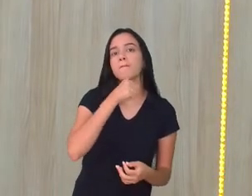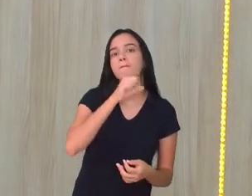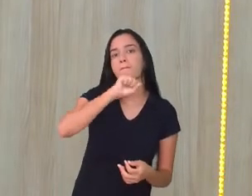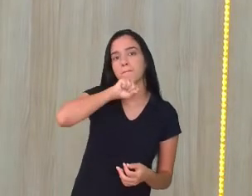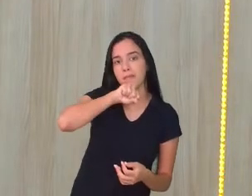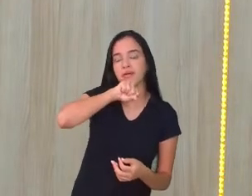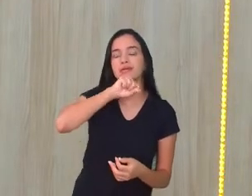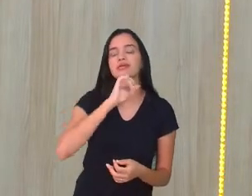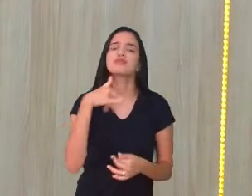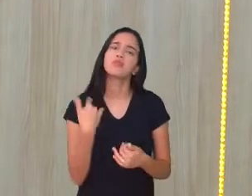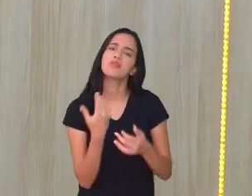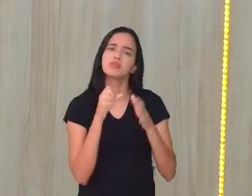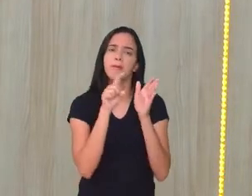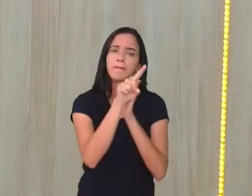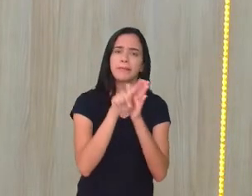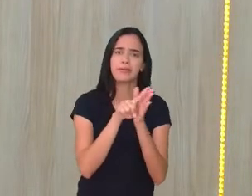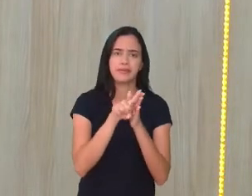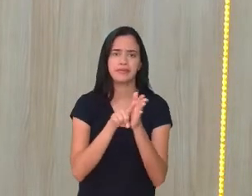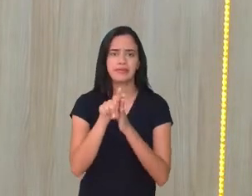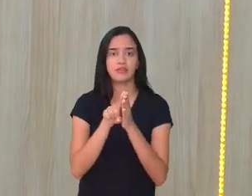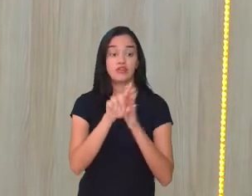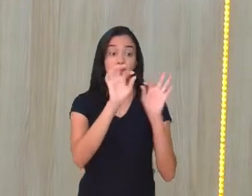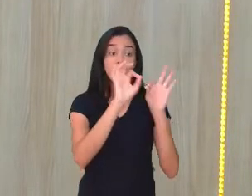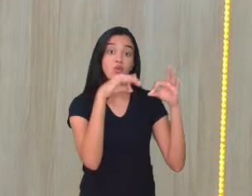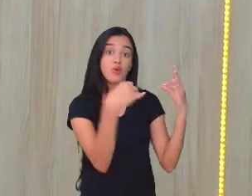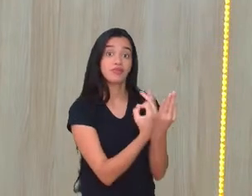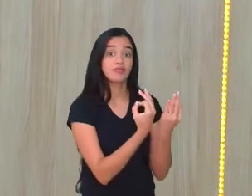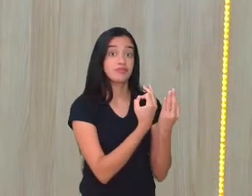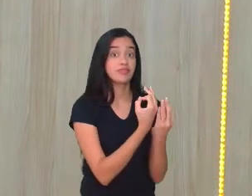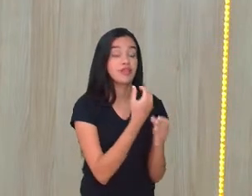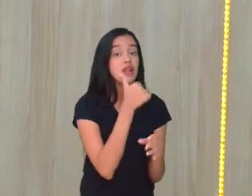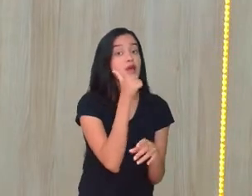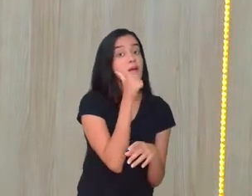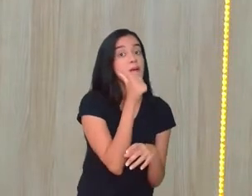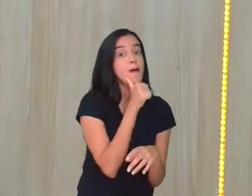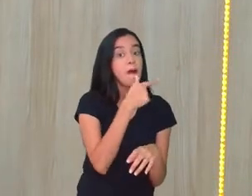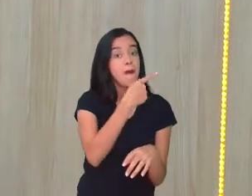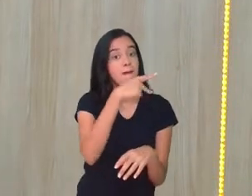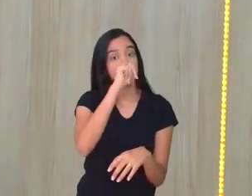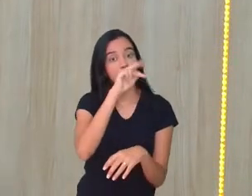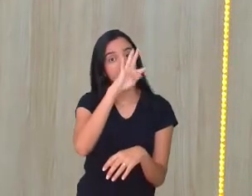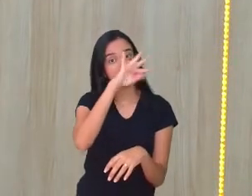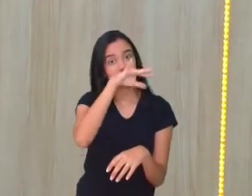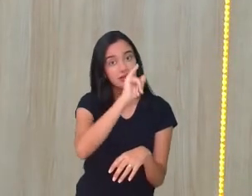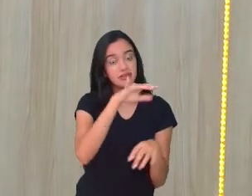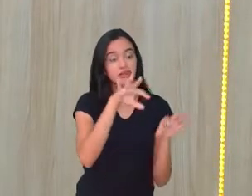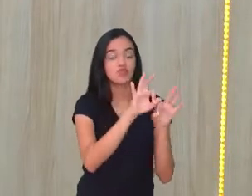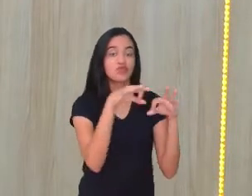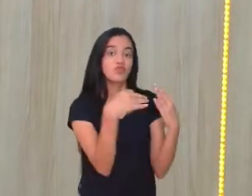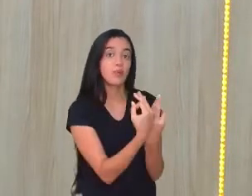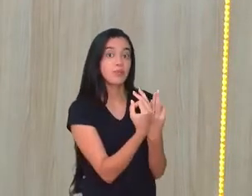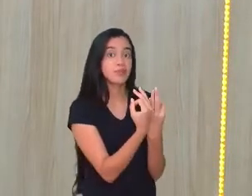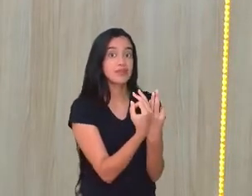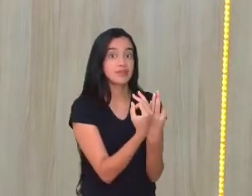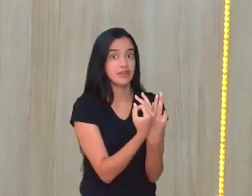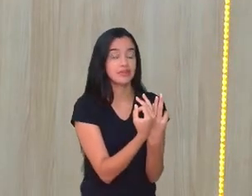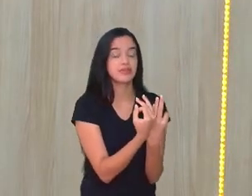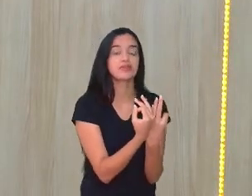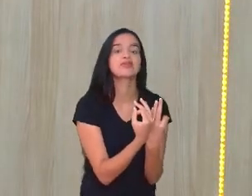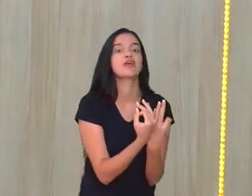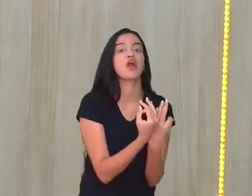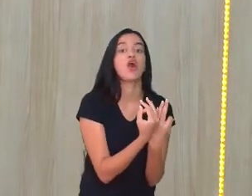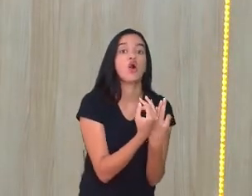uma pesquisa com a sua família paterna, ou seja, só a galera aí que é parente do seu